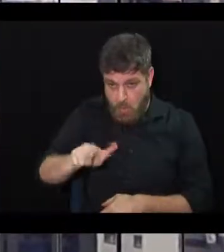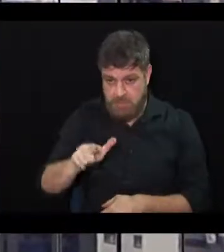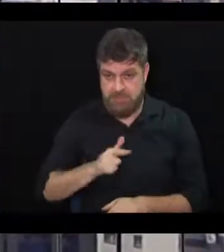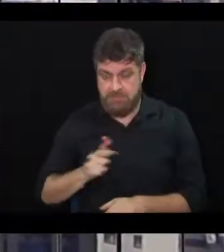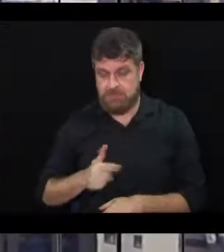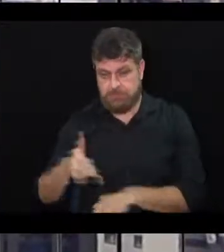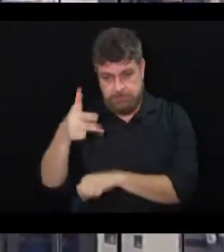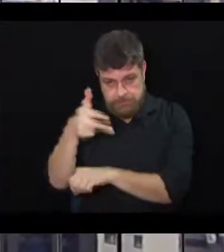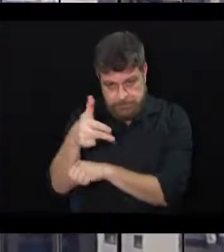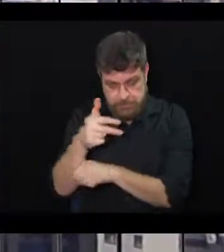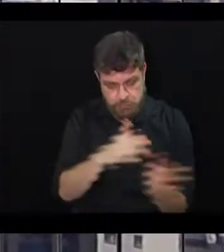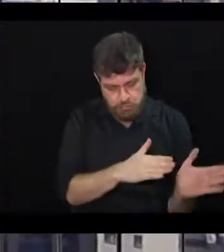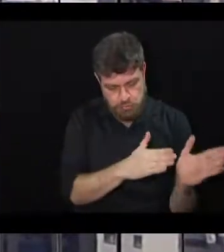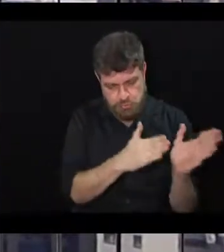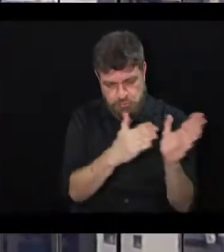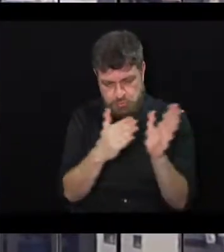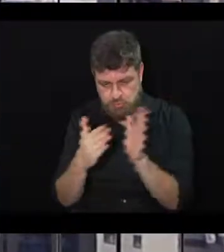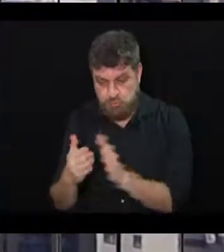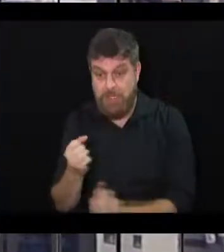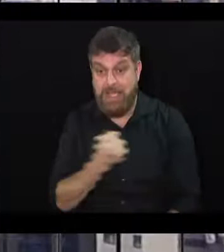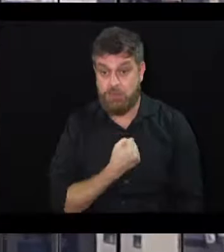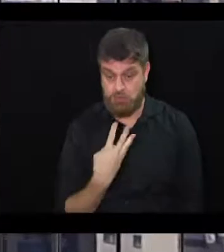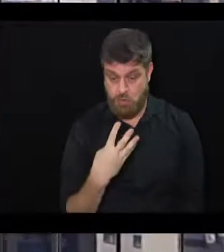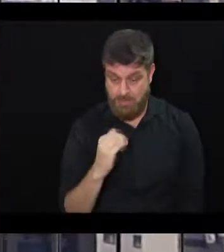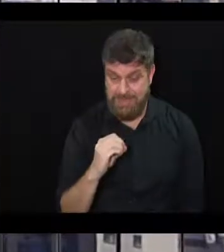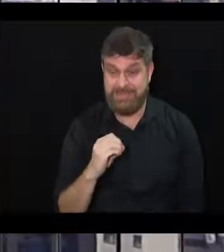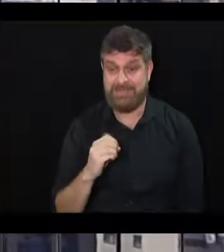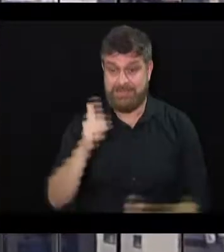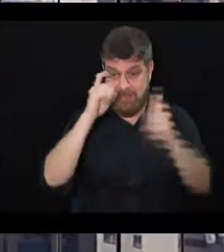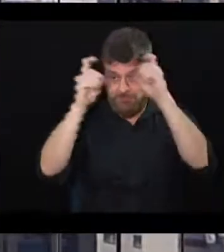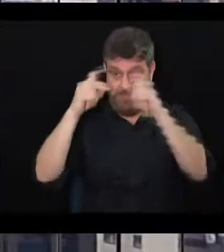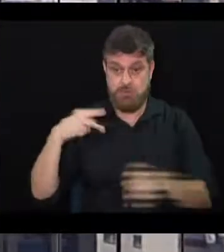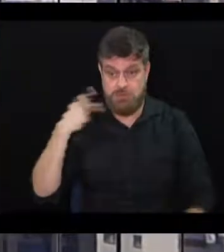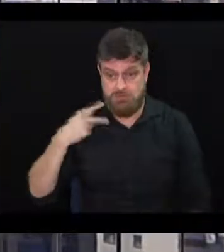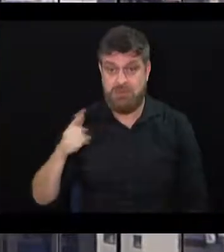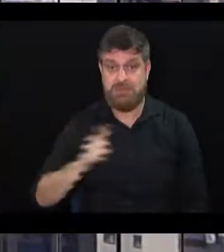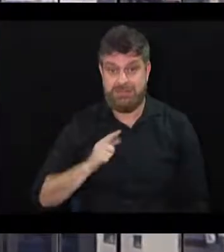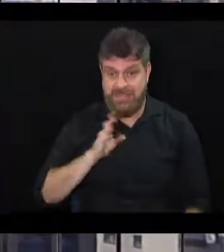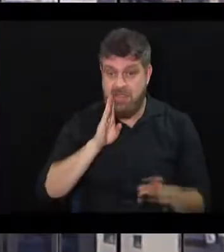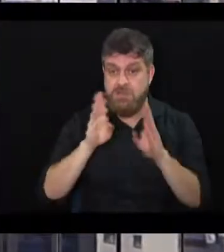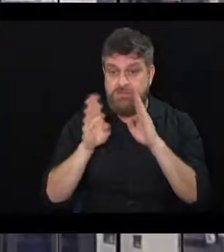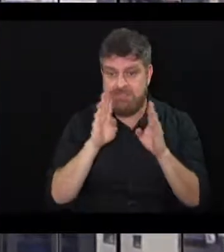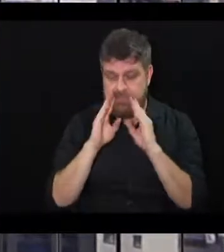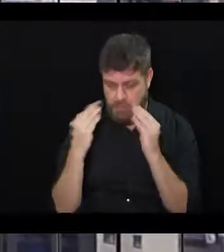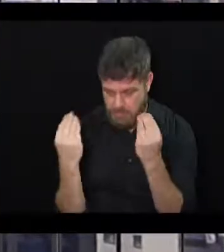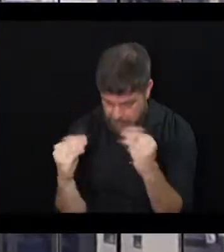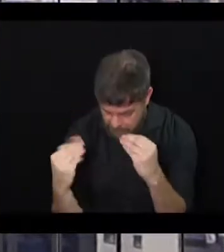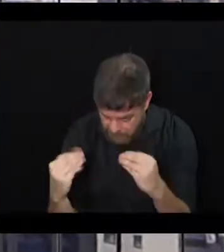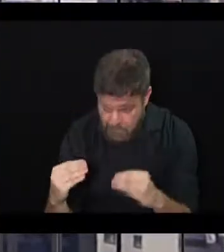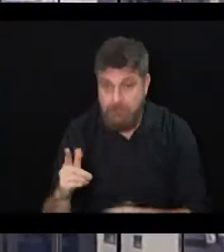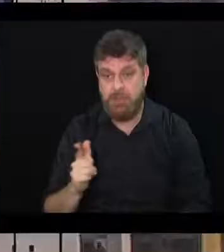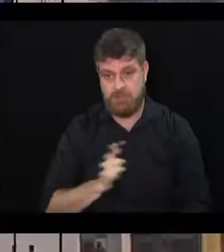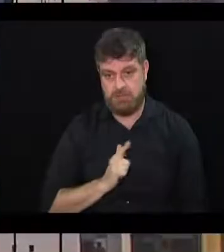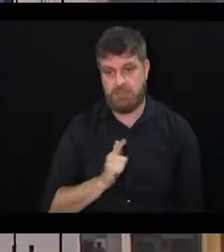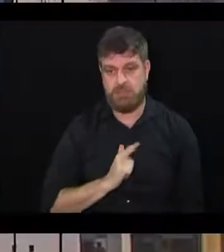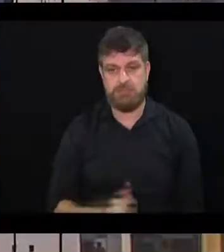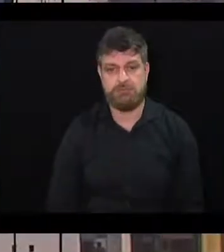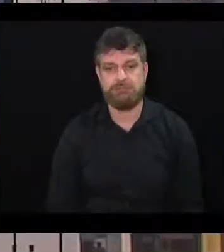assistir a 40ª reunião ordinária na íntegra, ela está disponível no Facebook da TV Câmara